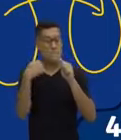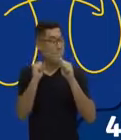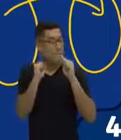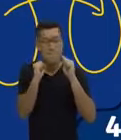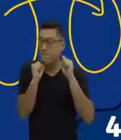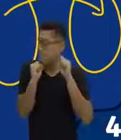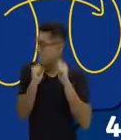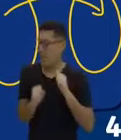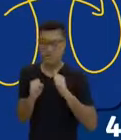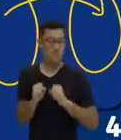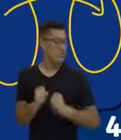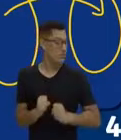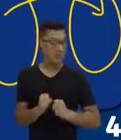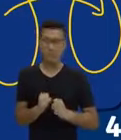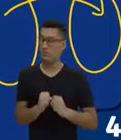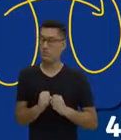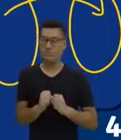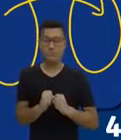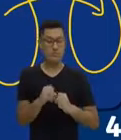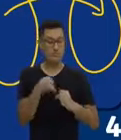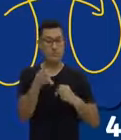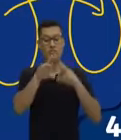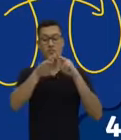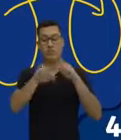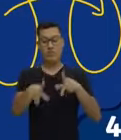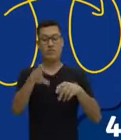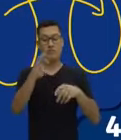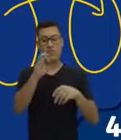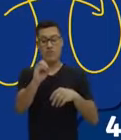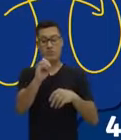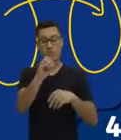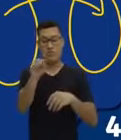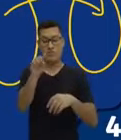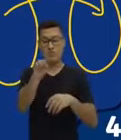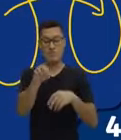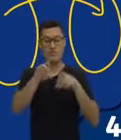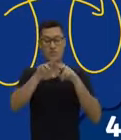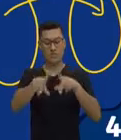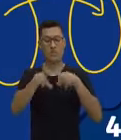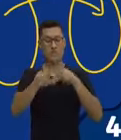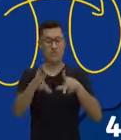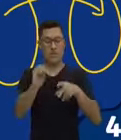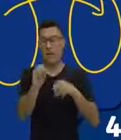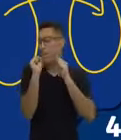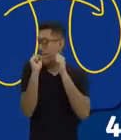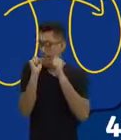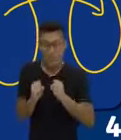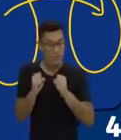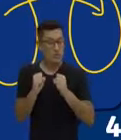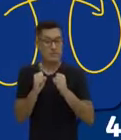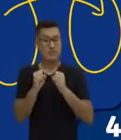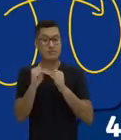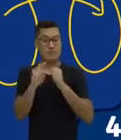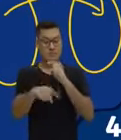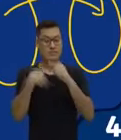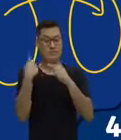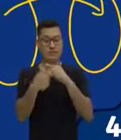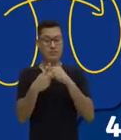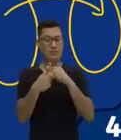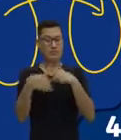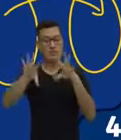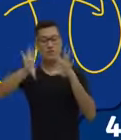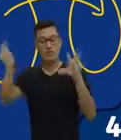ser quem? Ele não pode ser zero. Ele pode ser qualquer outro número real menos o zero. Tá? E assim, no